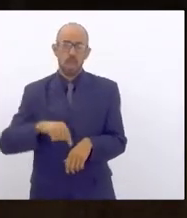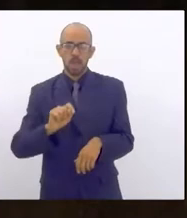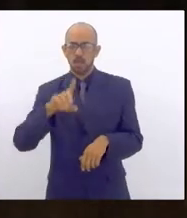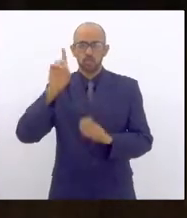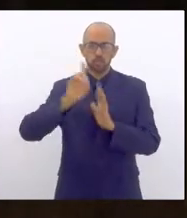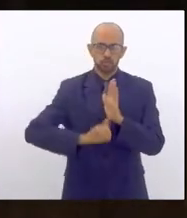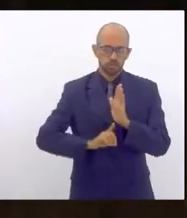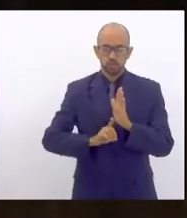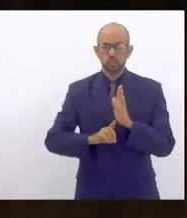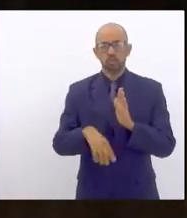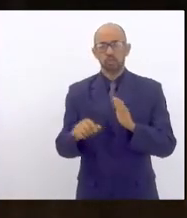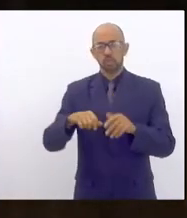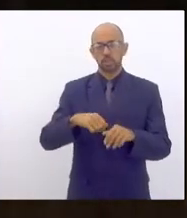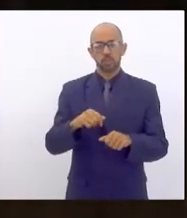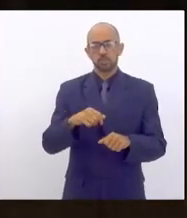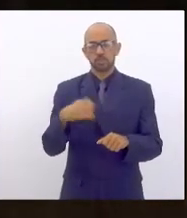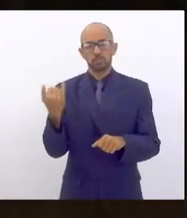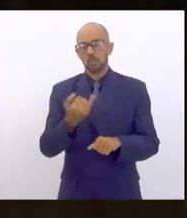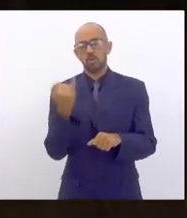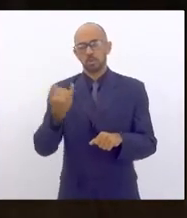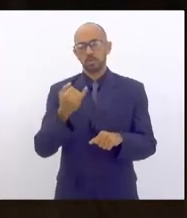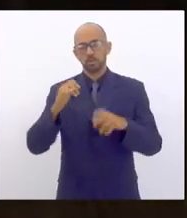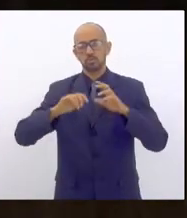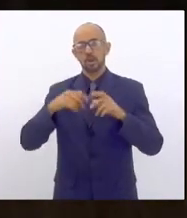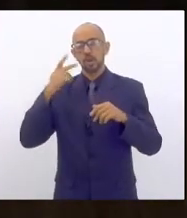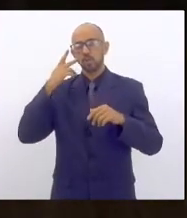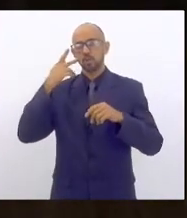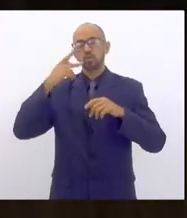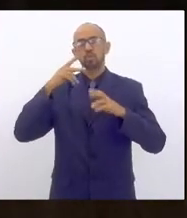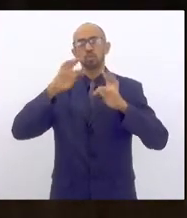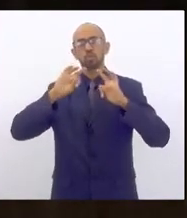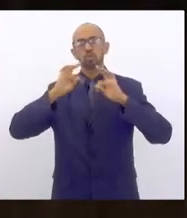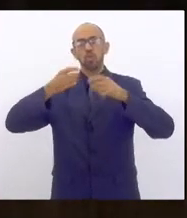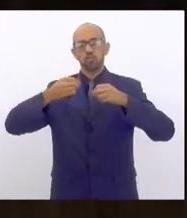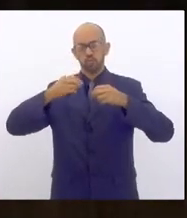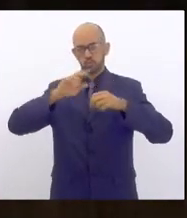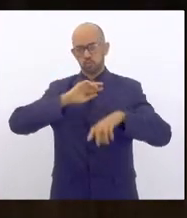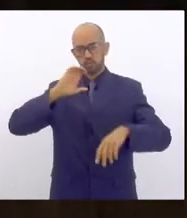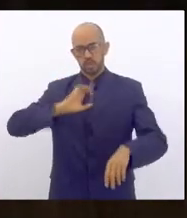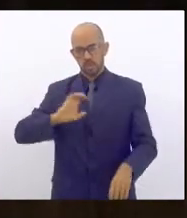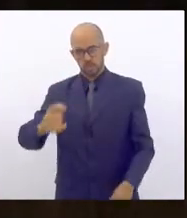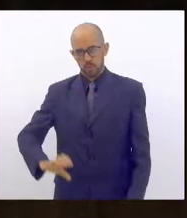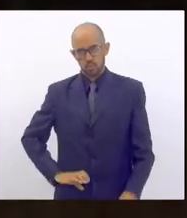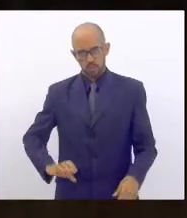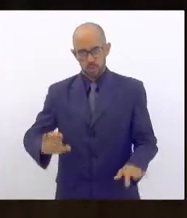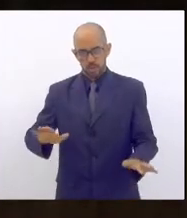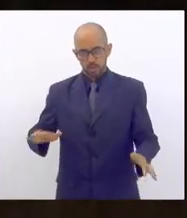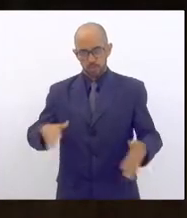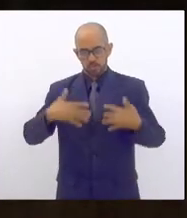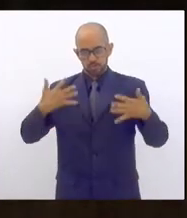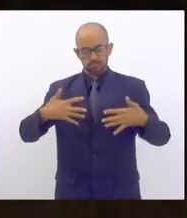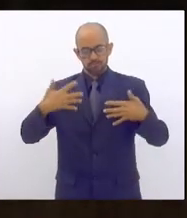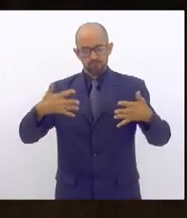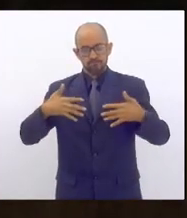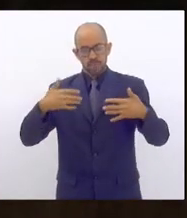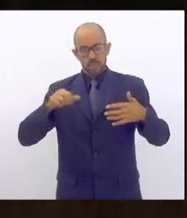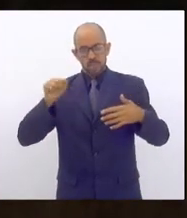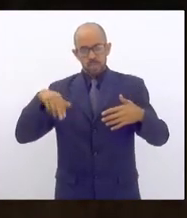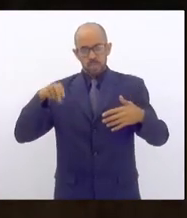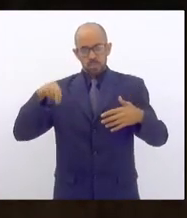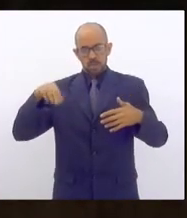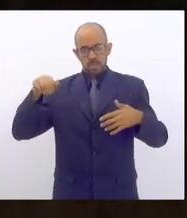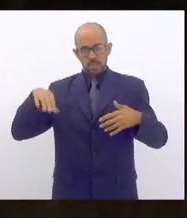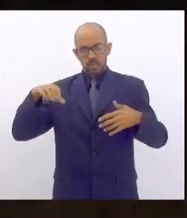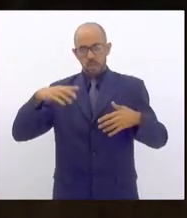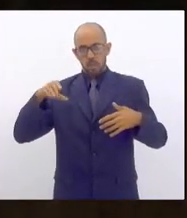direito sagrado e fundamental de todo cidadão. E a animação cultural dentro das escolas nada